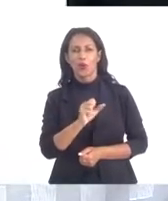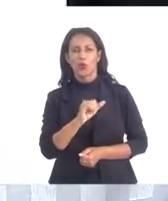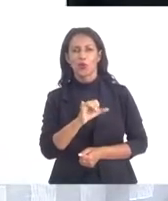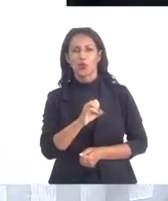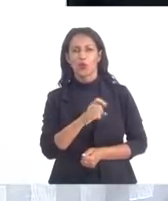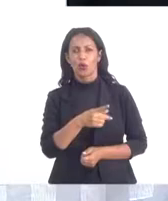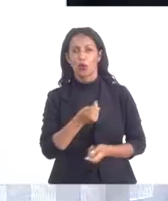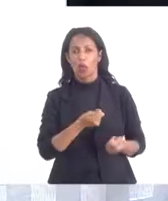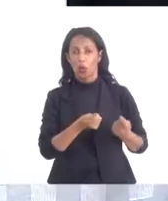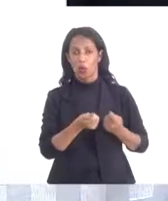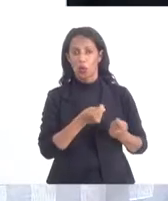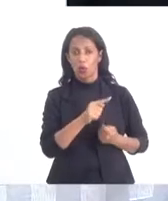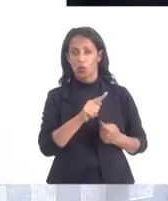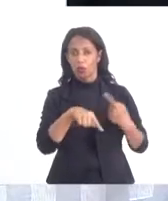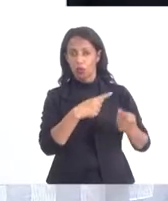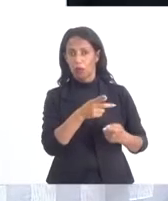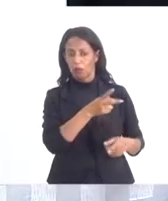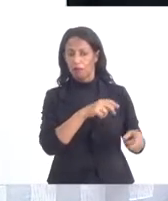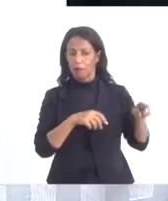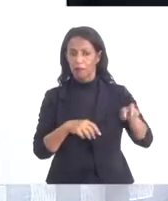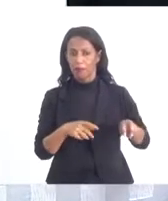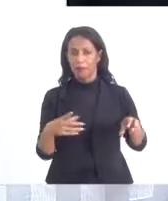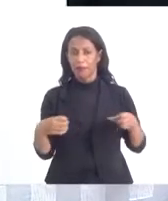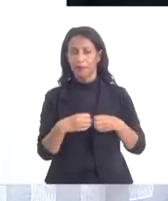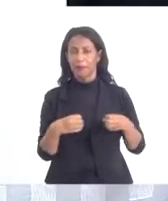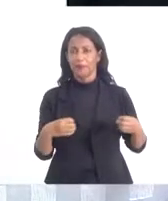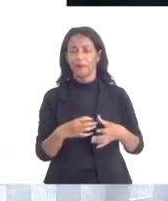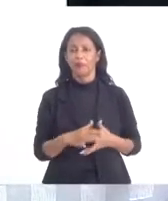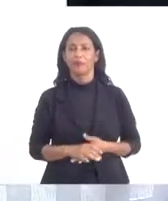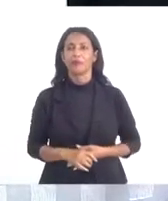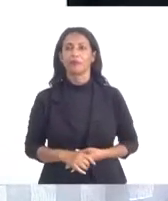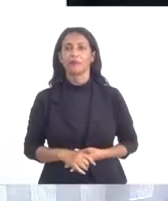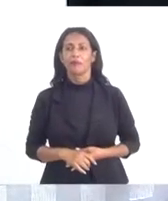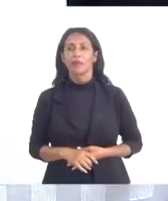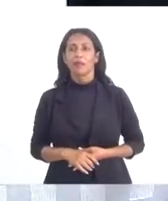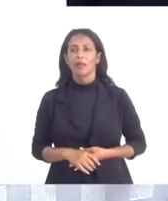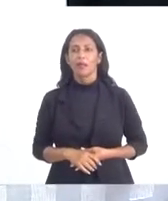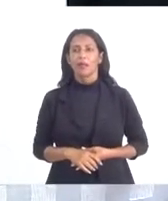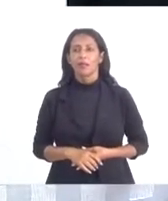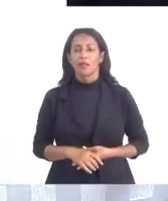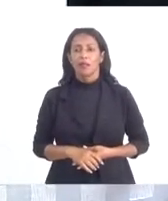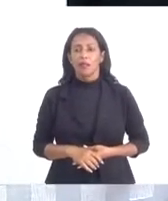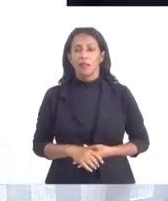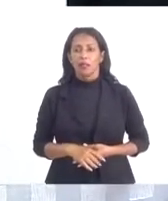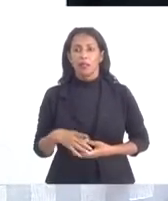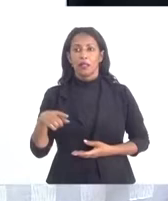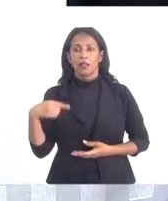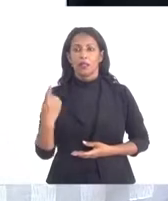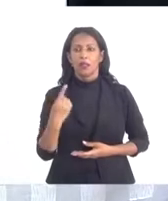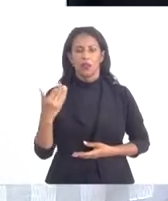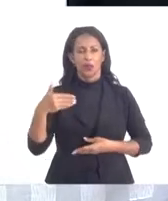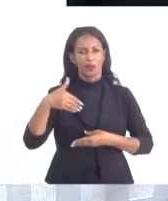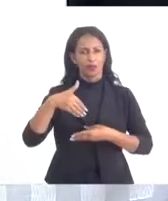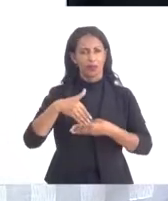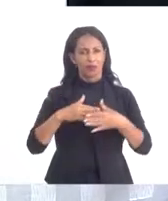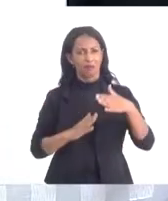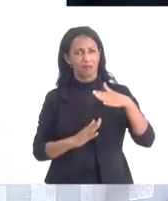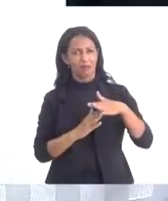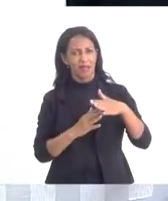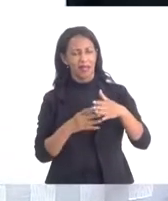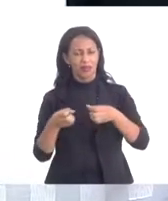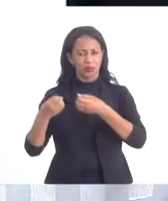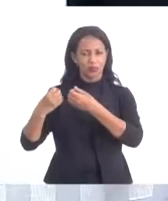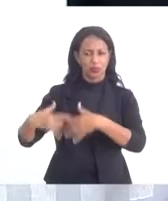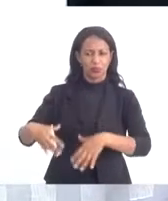nosso economista. Depois vem para cá, Mauro. E, Mauro, nós votamos teto de gasto,